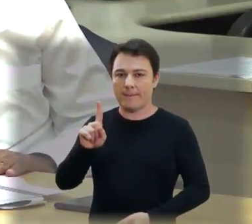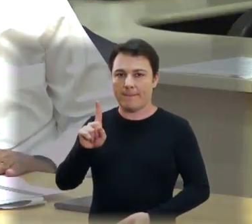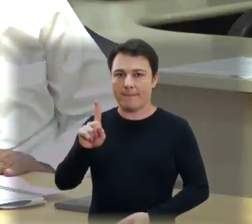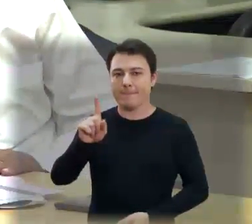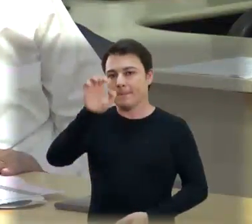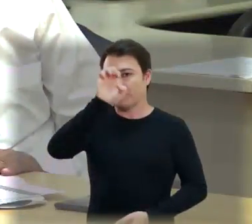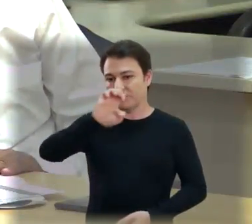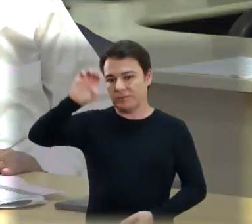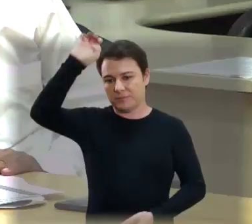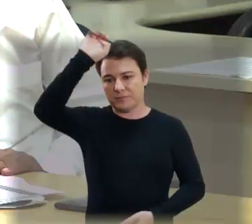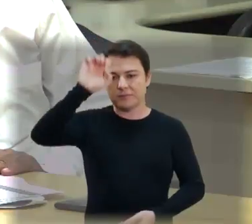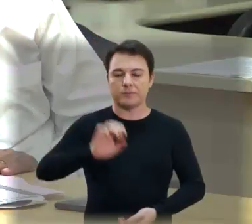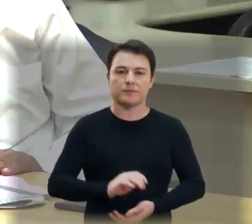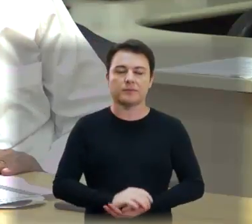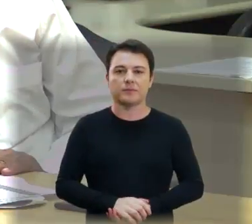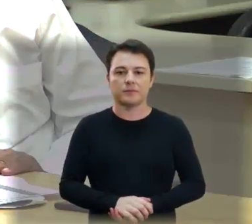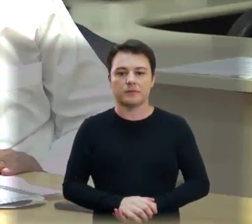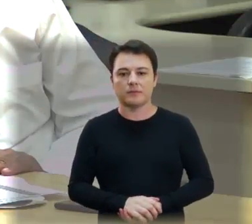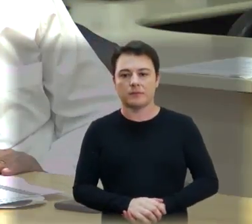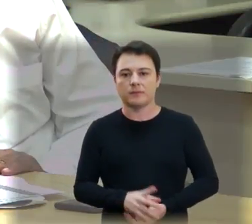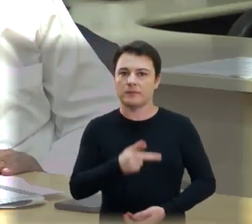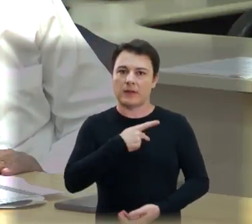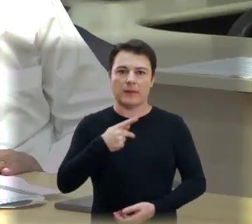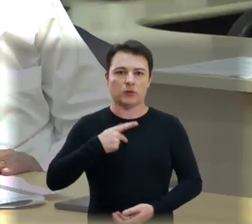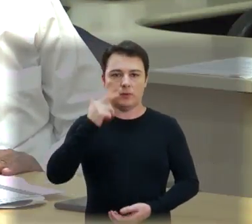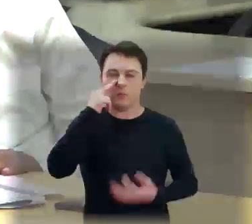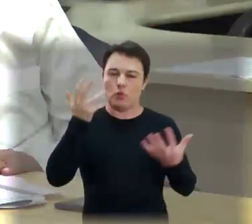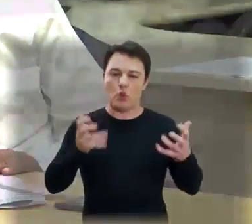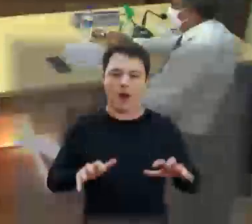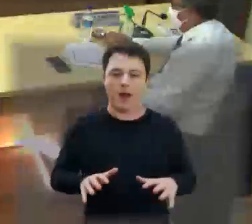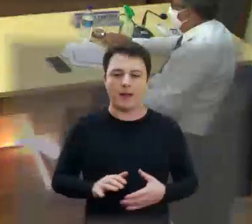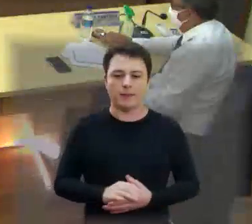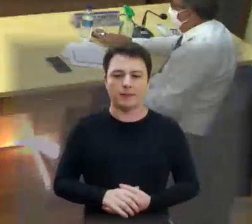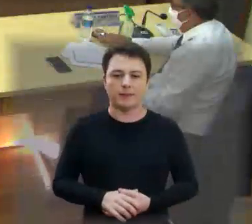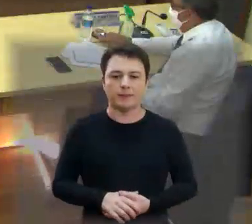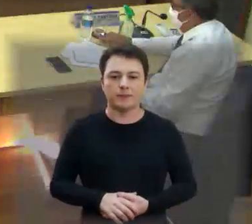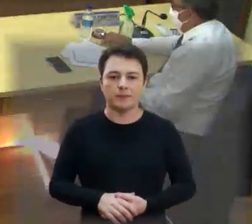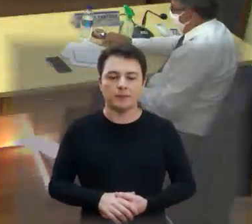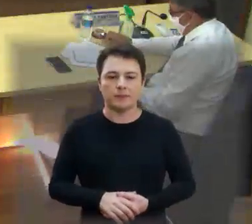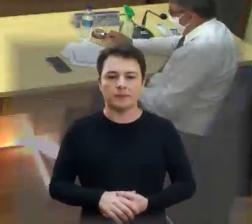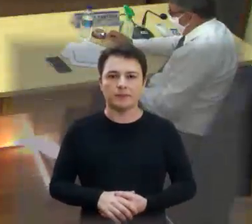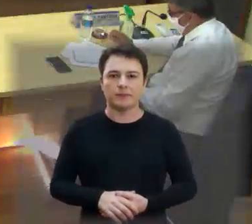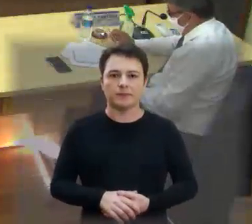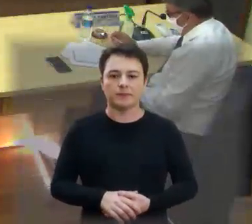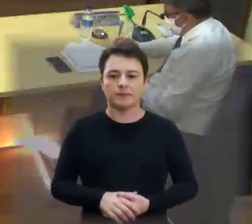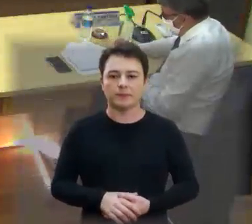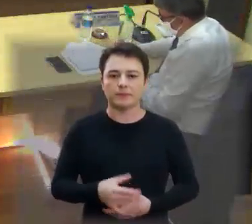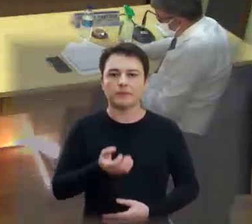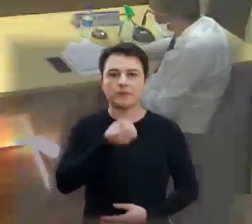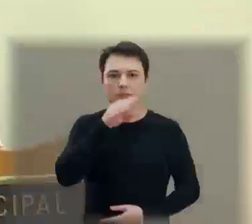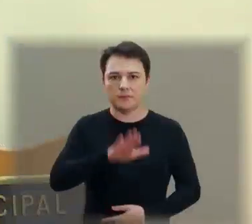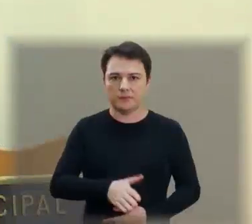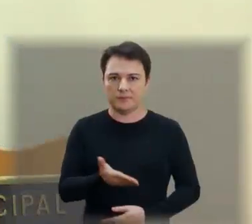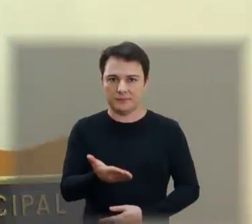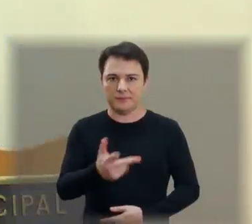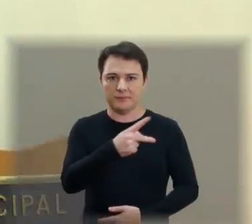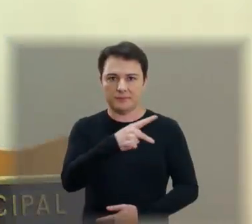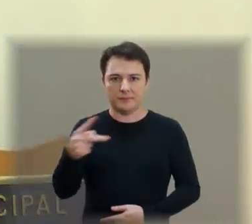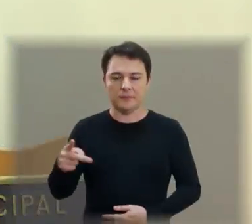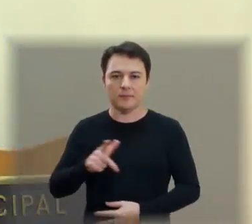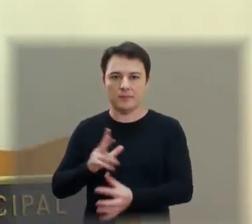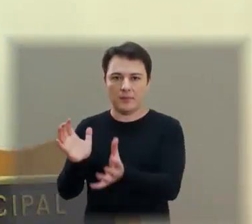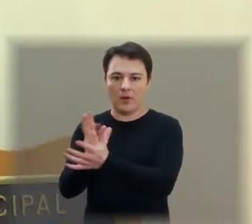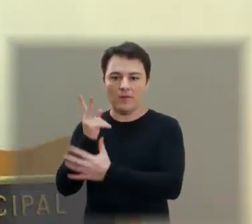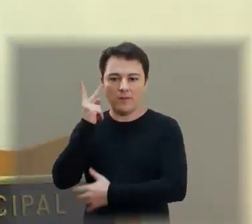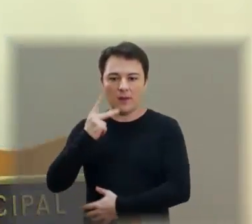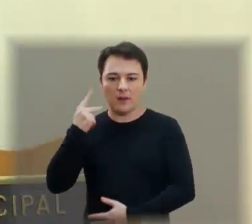vereador Elias Chediek. O pastor está contemplado. Boa tarde a todos, o presidente, caros